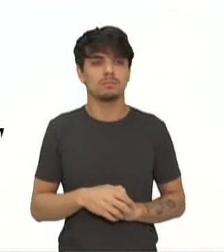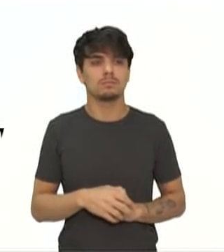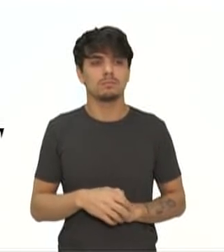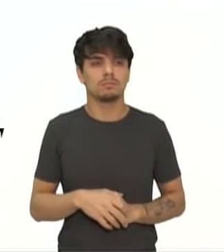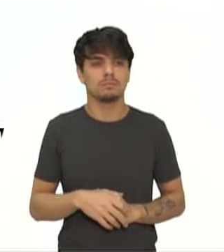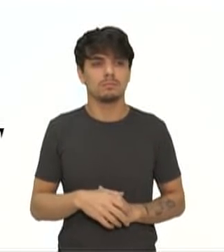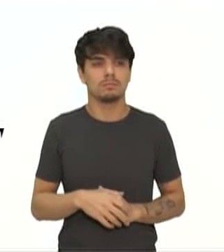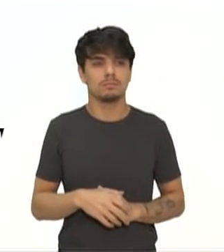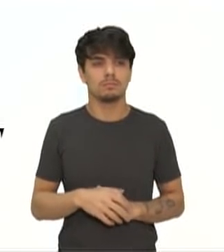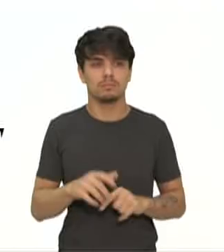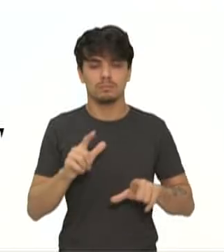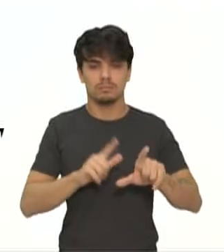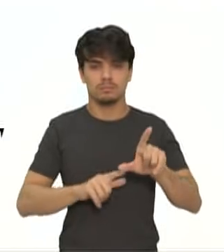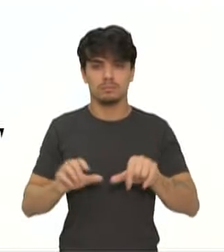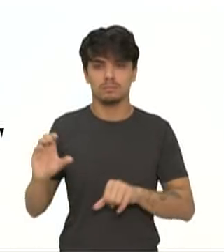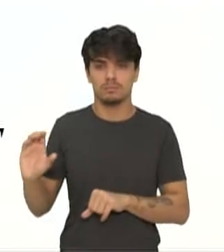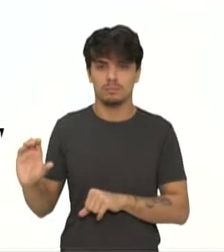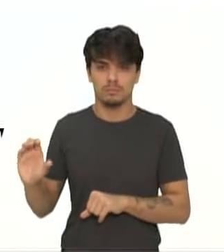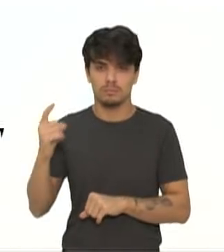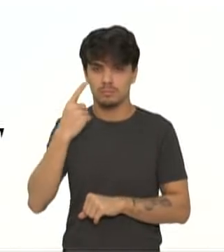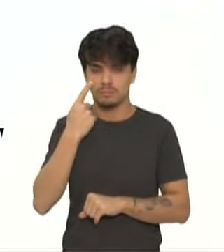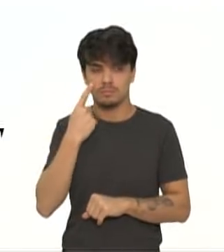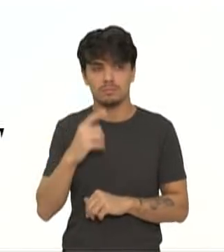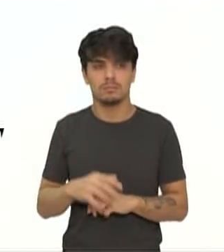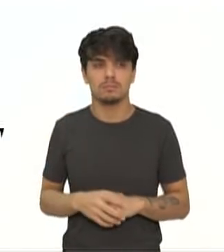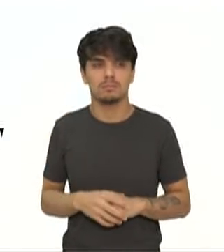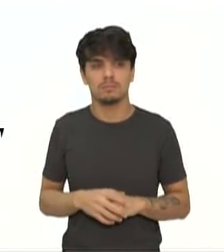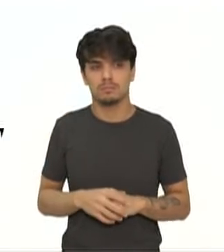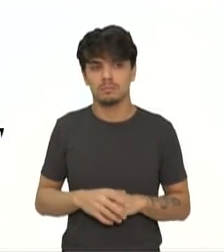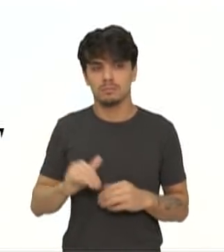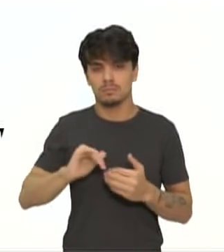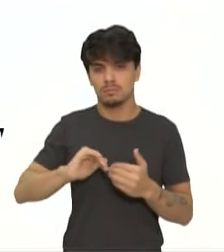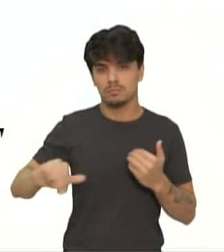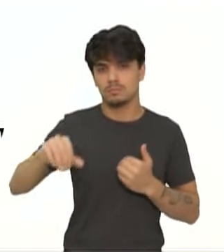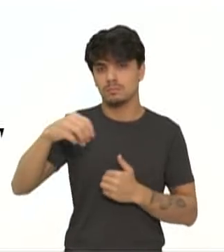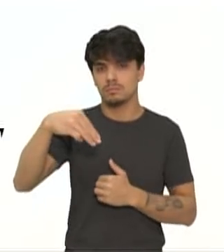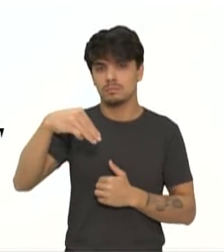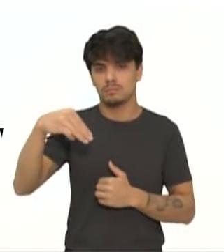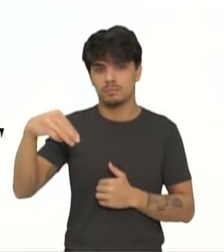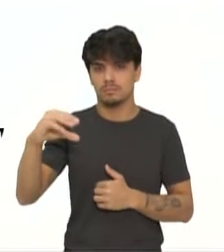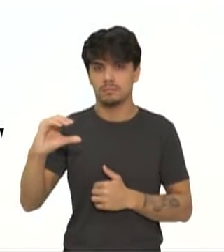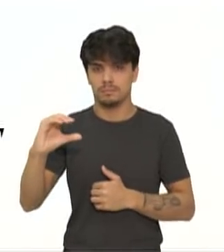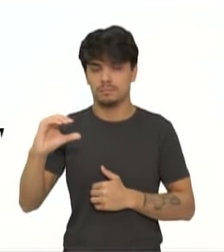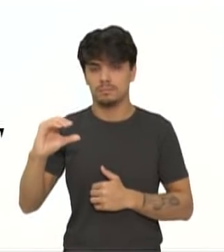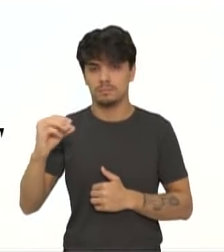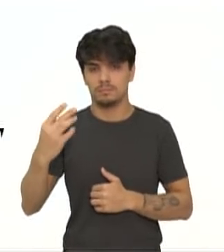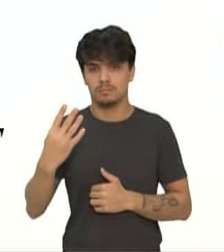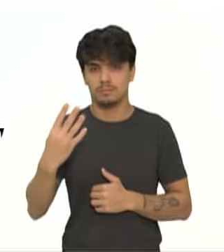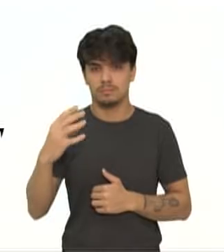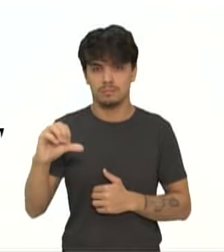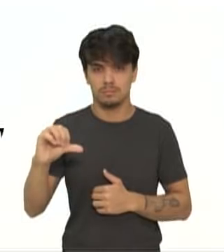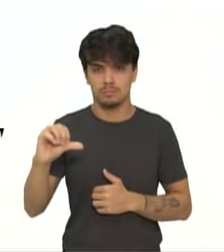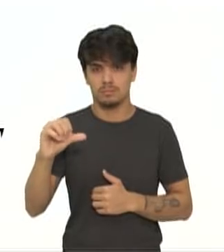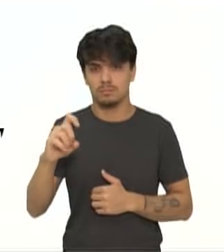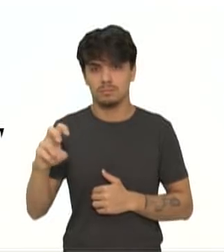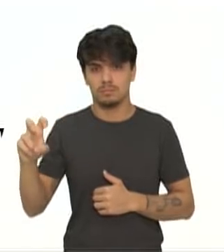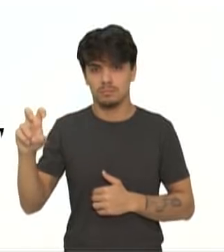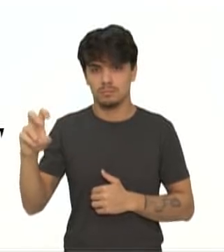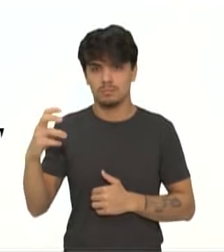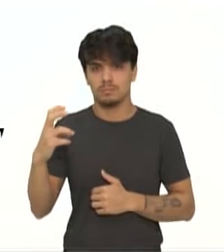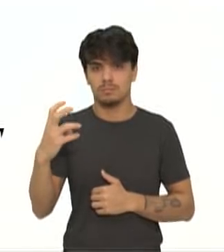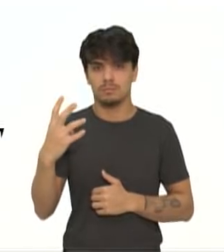C, a gente tirou o mínimo múltiplo comum, né? De 9 e 5, deu